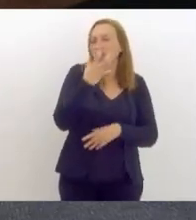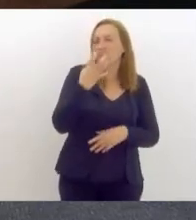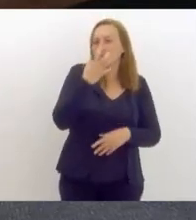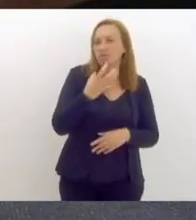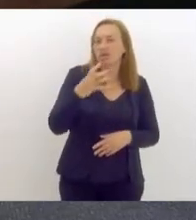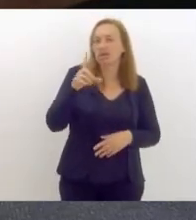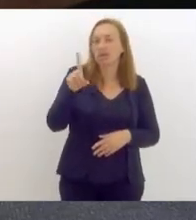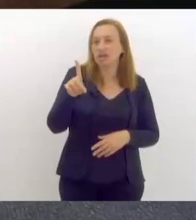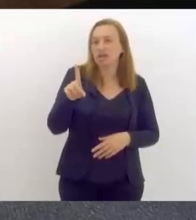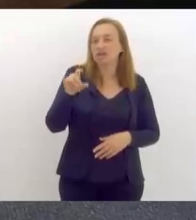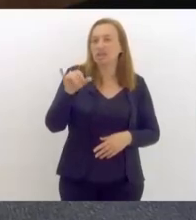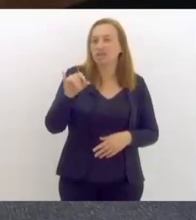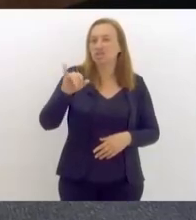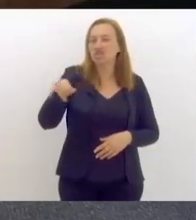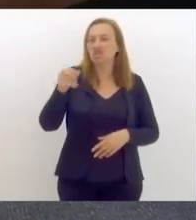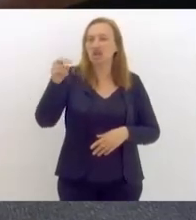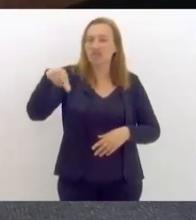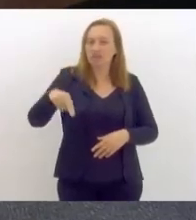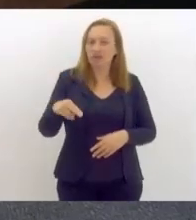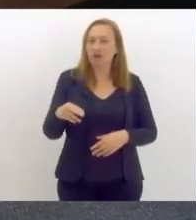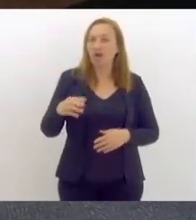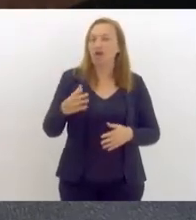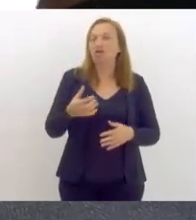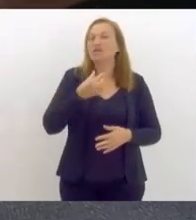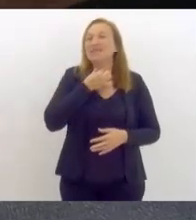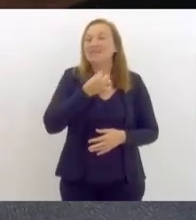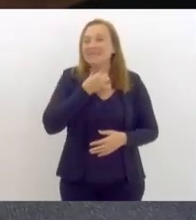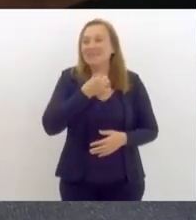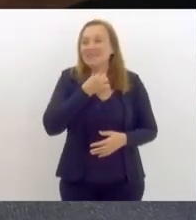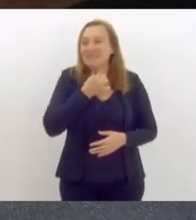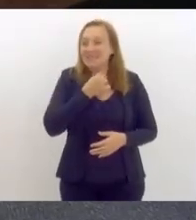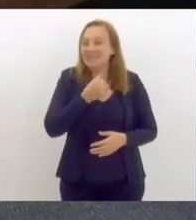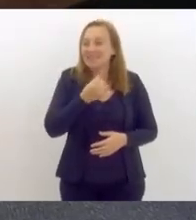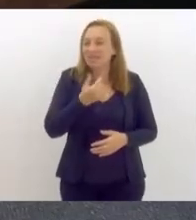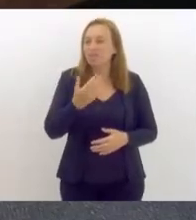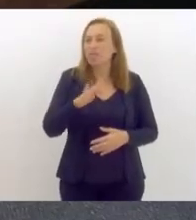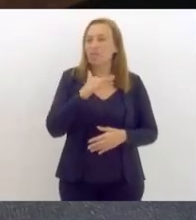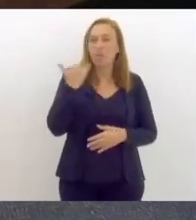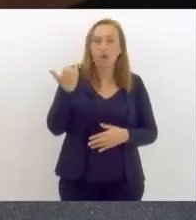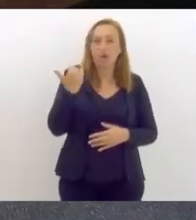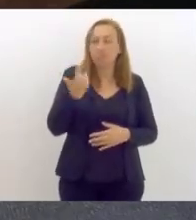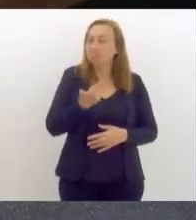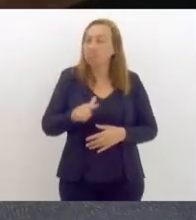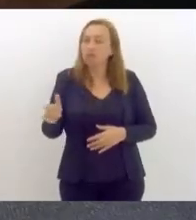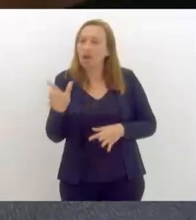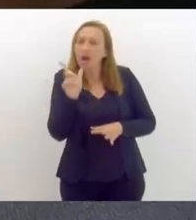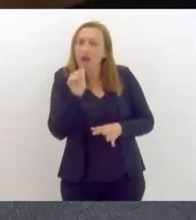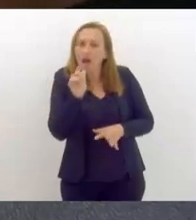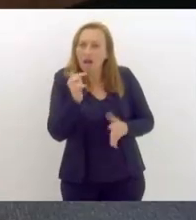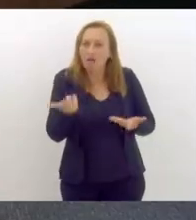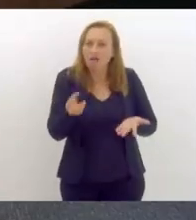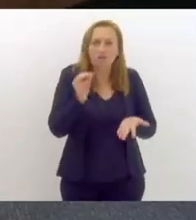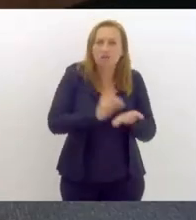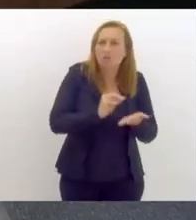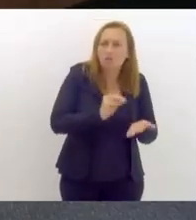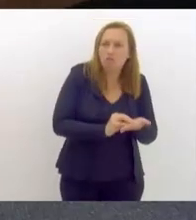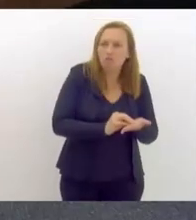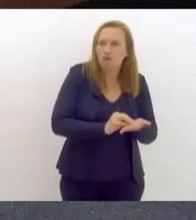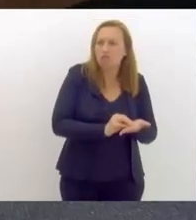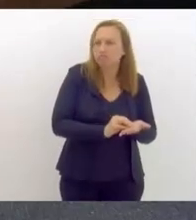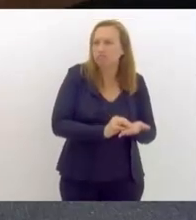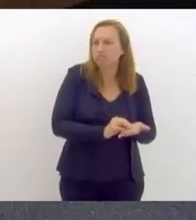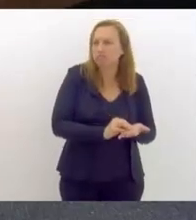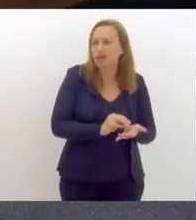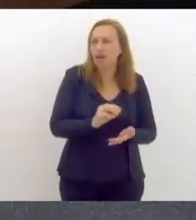Djavan né morrer de ser de frente ao mar não tem água na baixada não tem água na zona oeste mas não falta água no Leblon